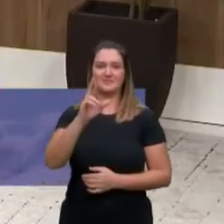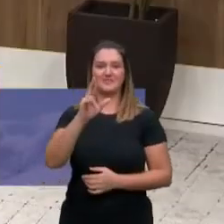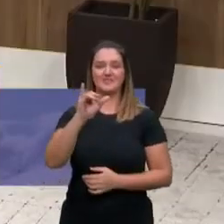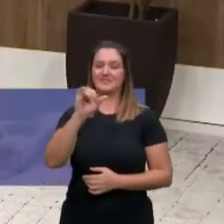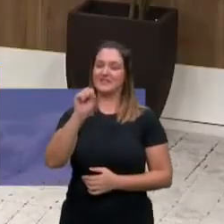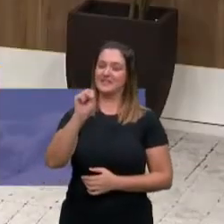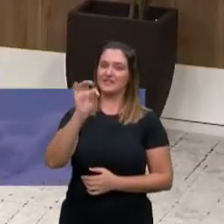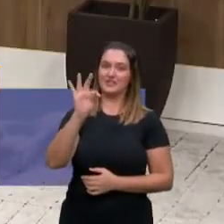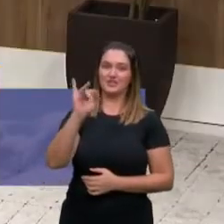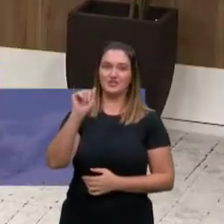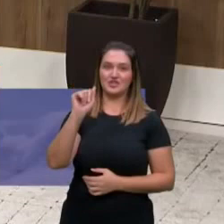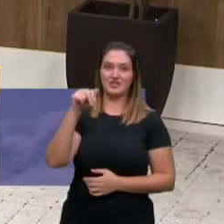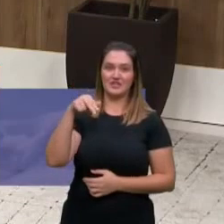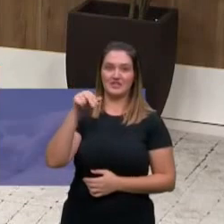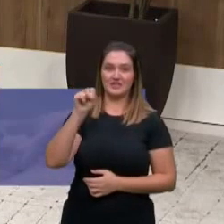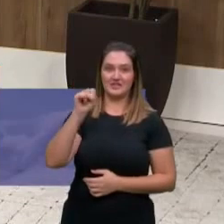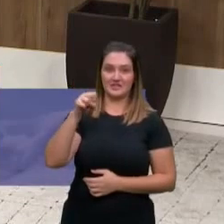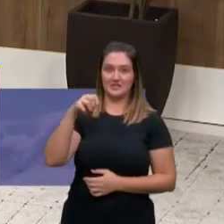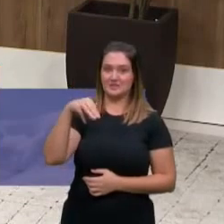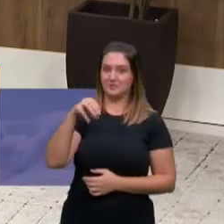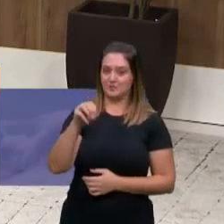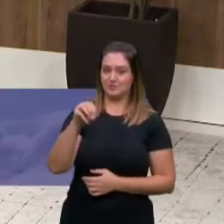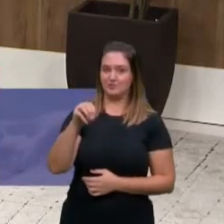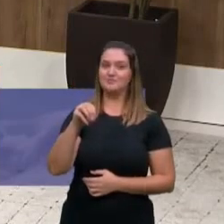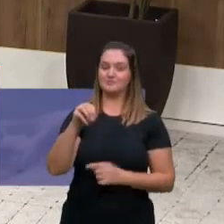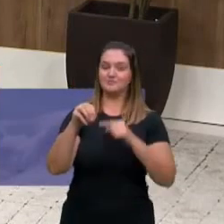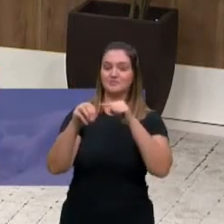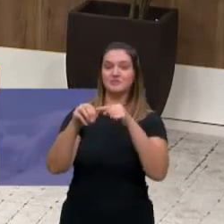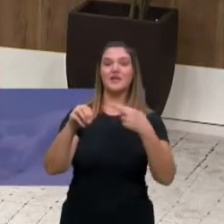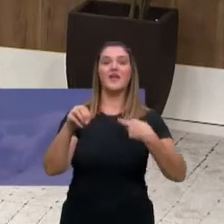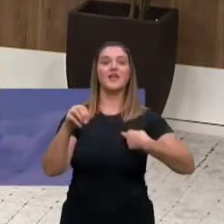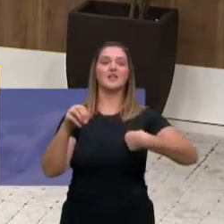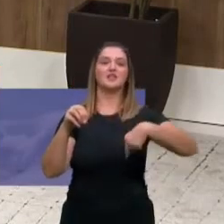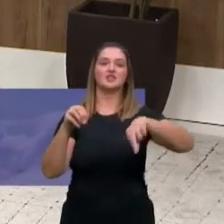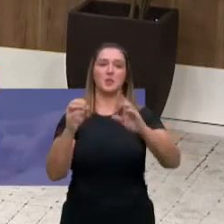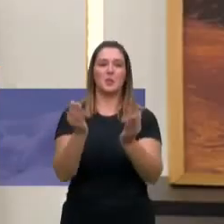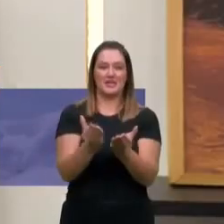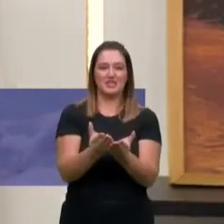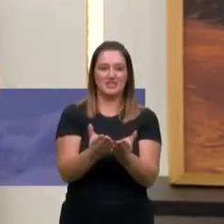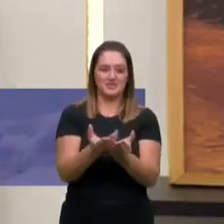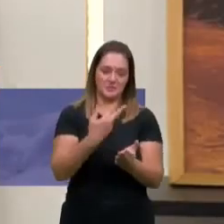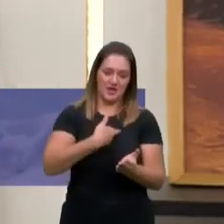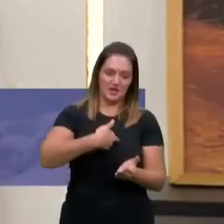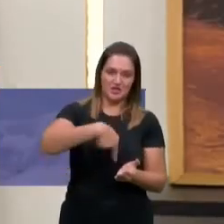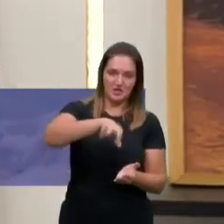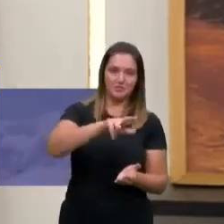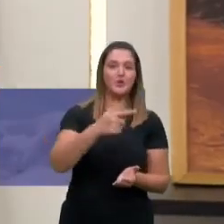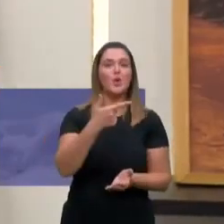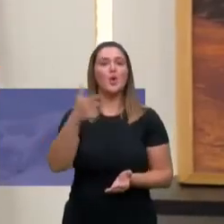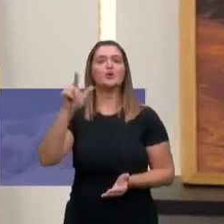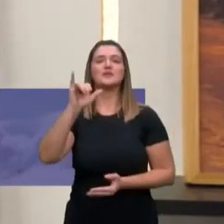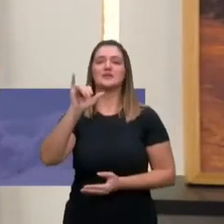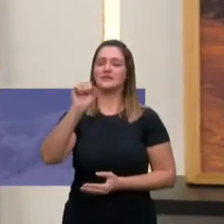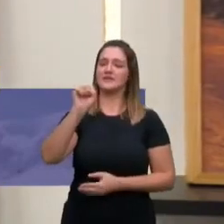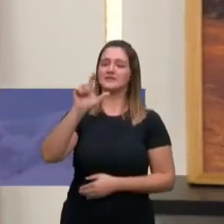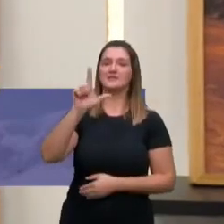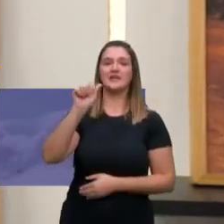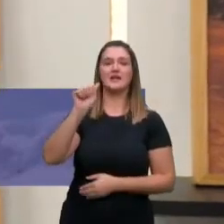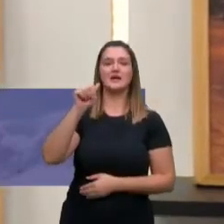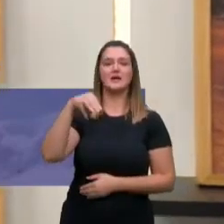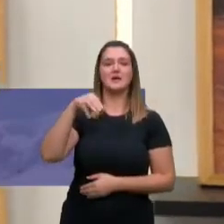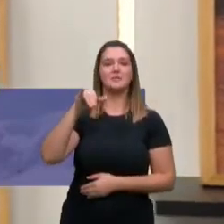Darcy, temos que tirar uma dúvida. Cristianismo é uma religião. Islamismo é outra religião.